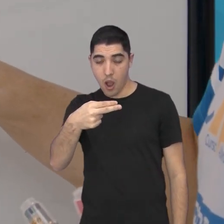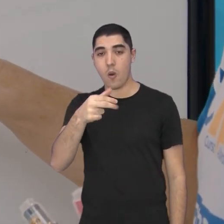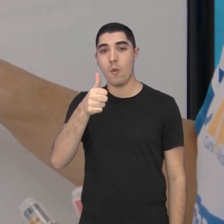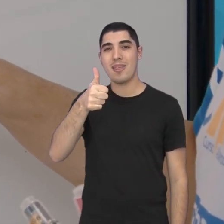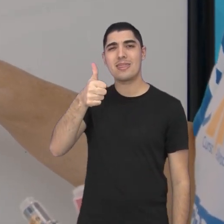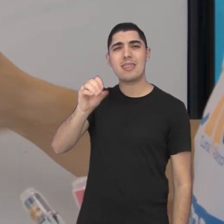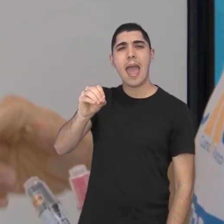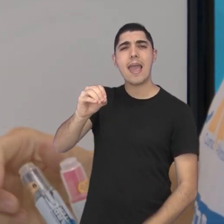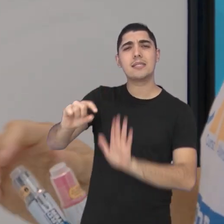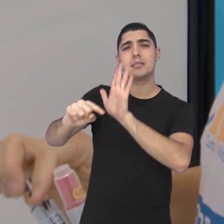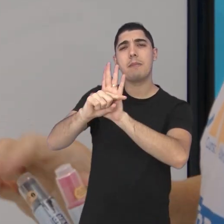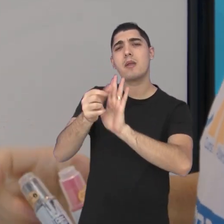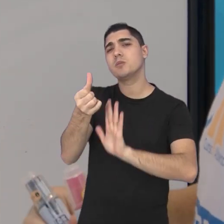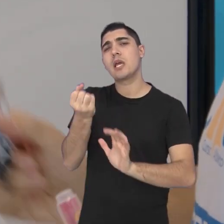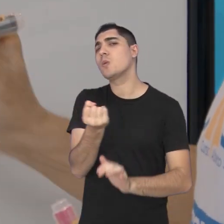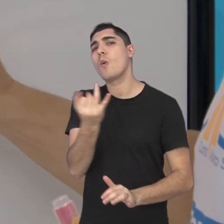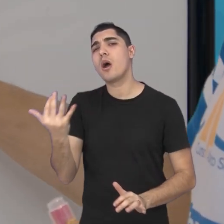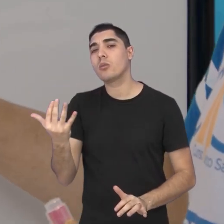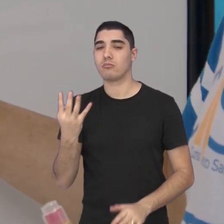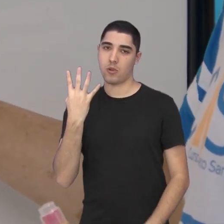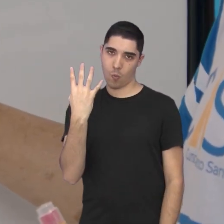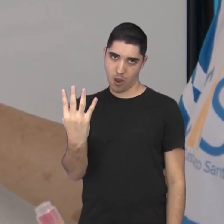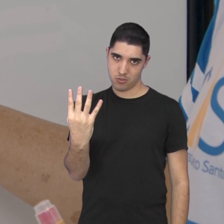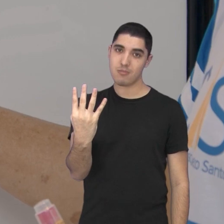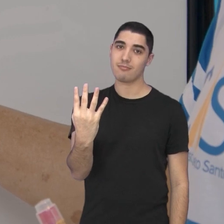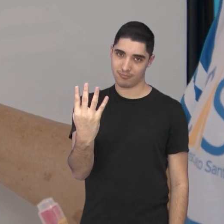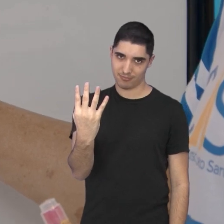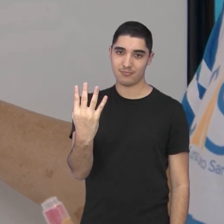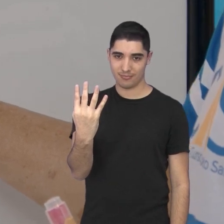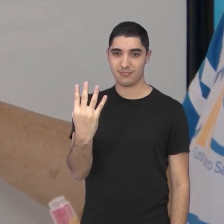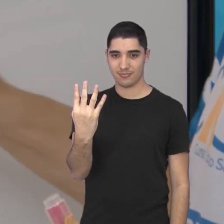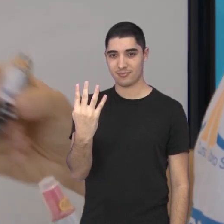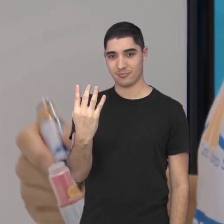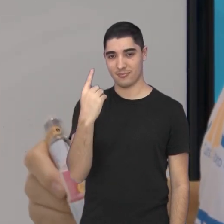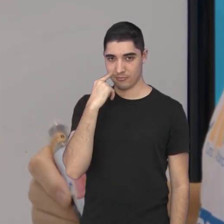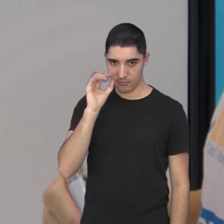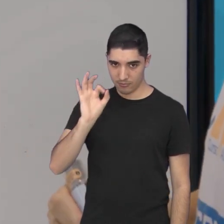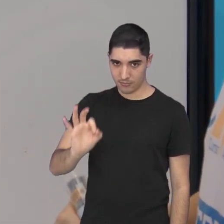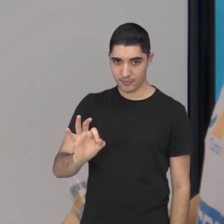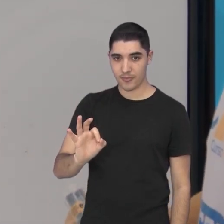10 menos 6 é 4, certo?